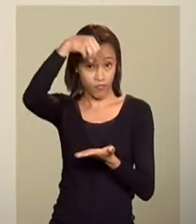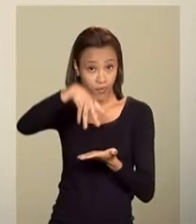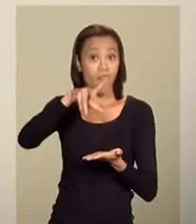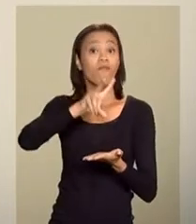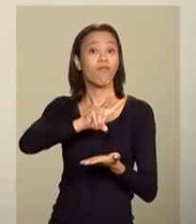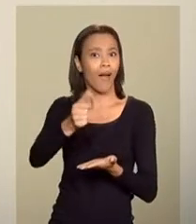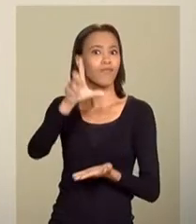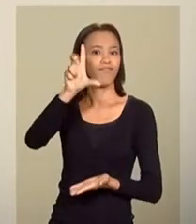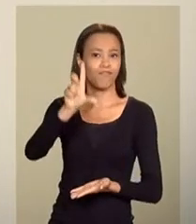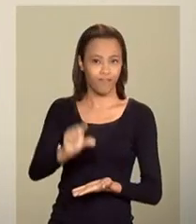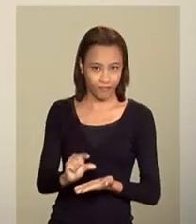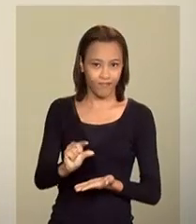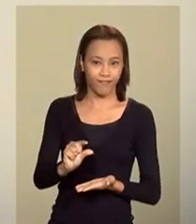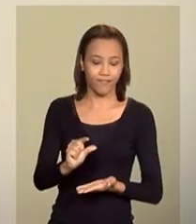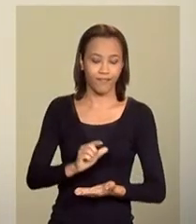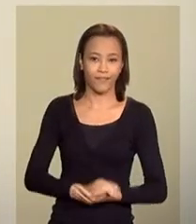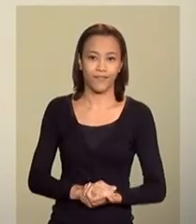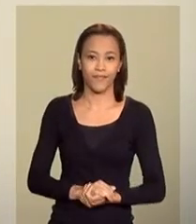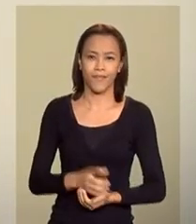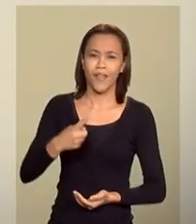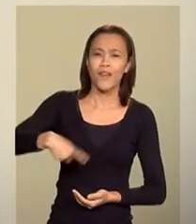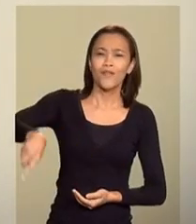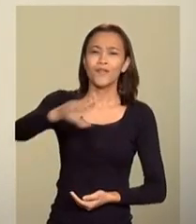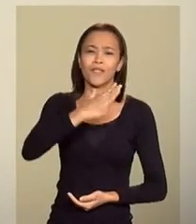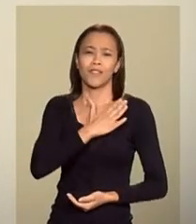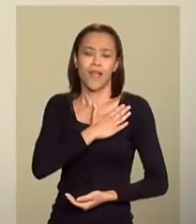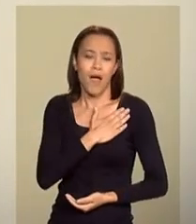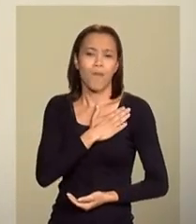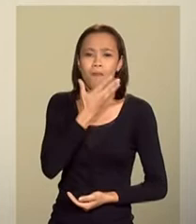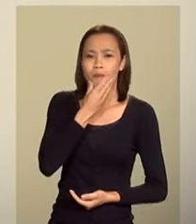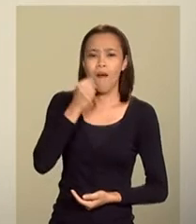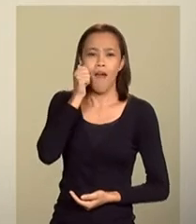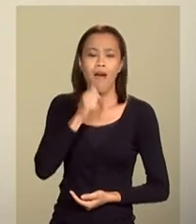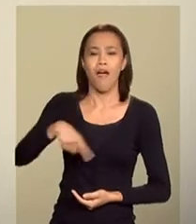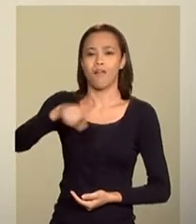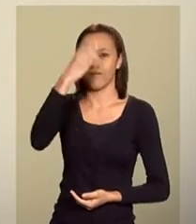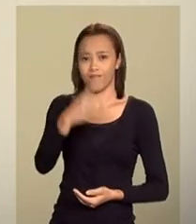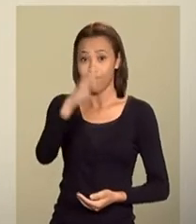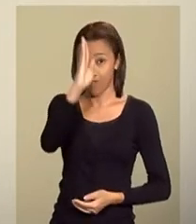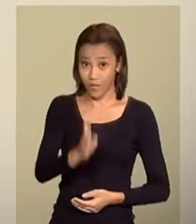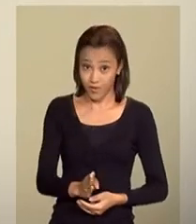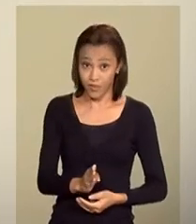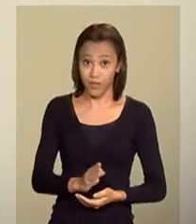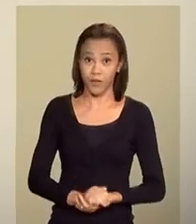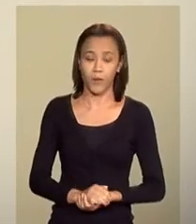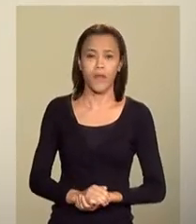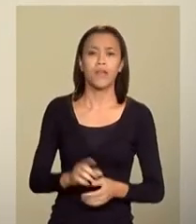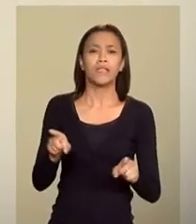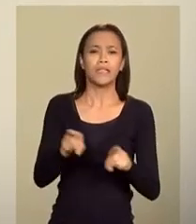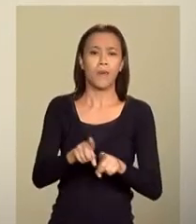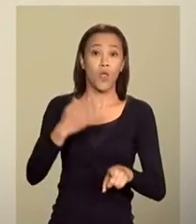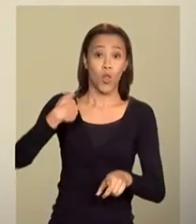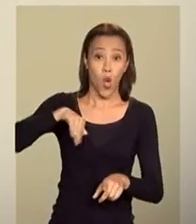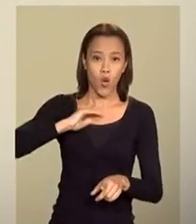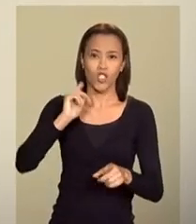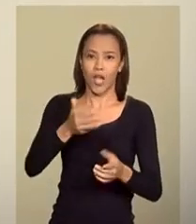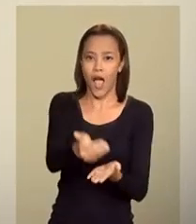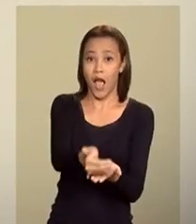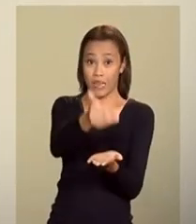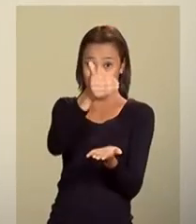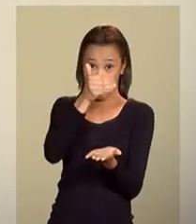brasileiros vai ficar mais barata queridas brasileiras e queridos brasileiros além de estarmos